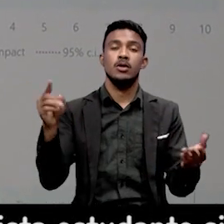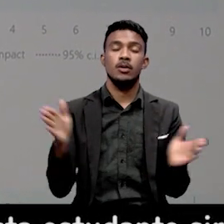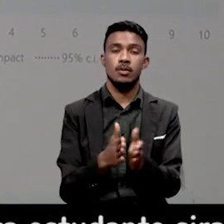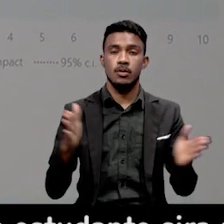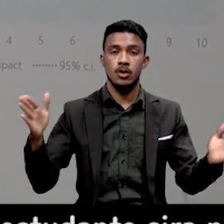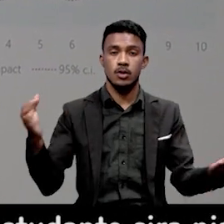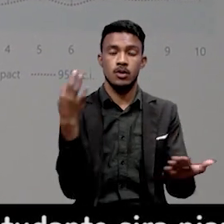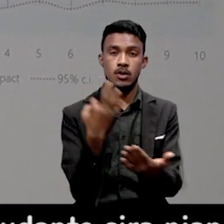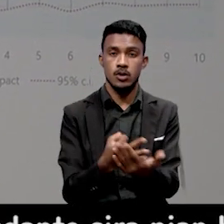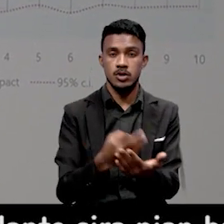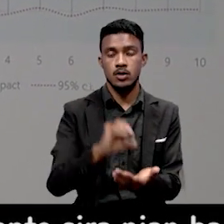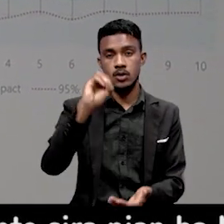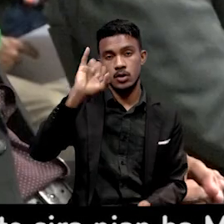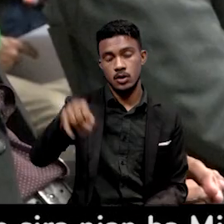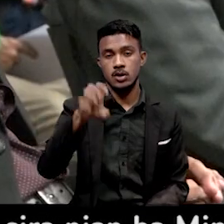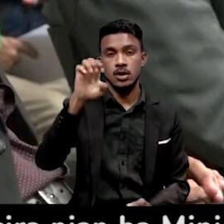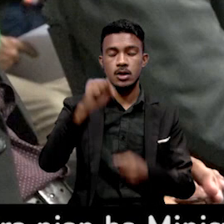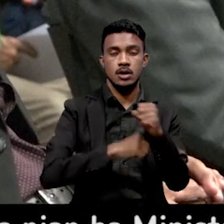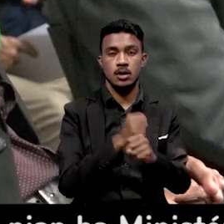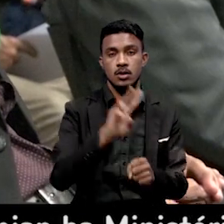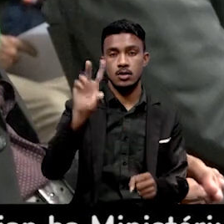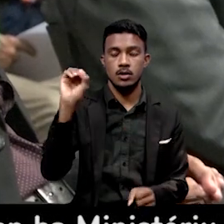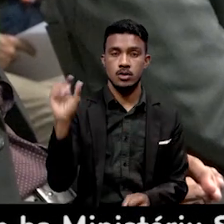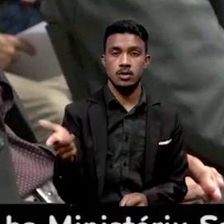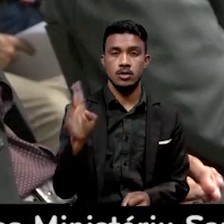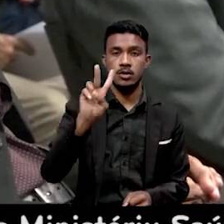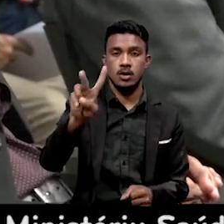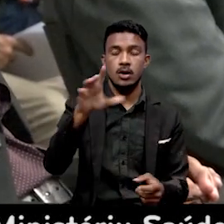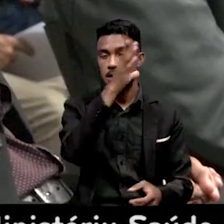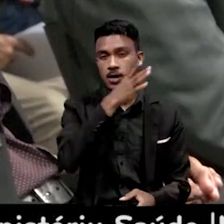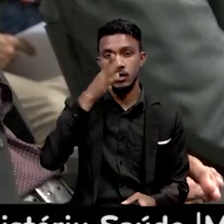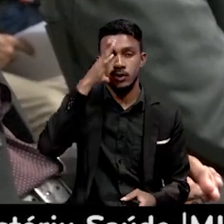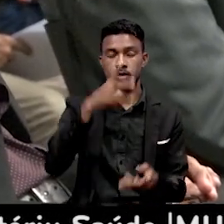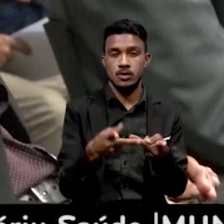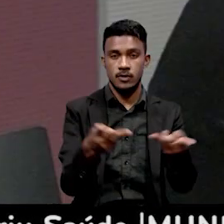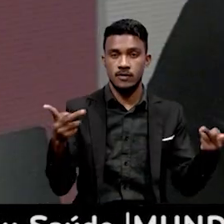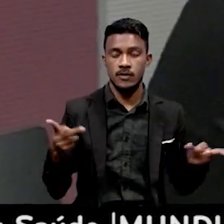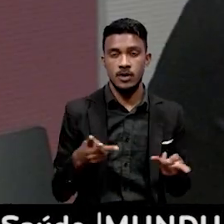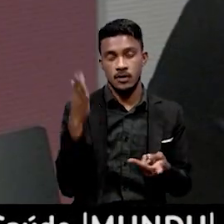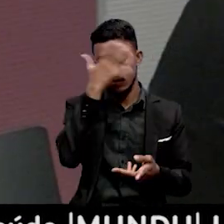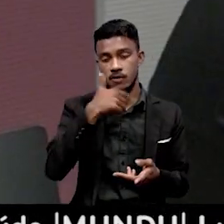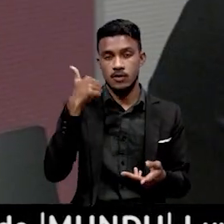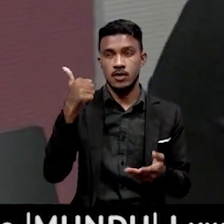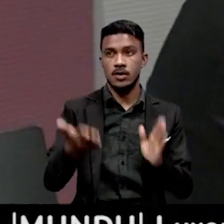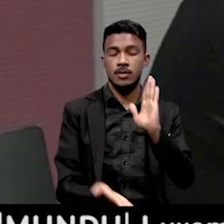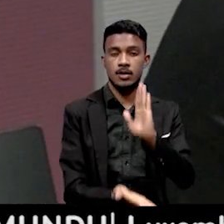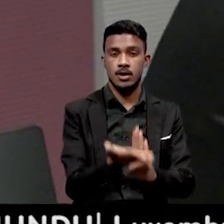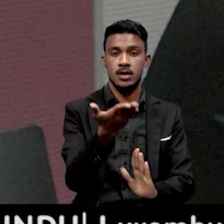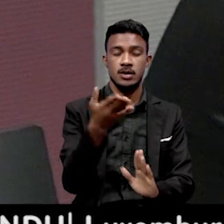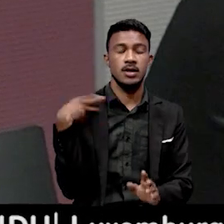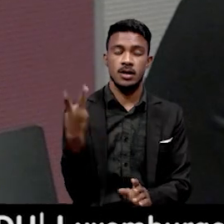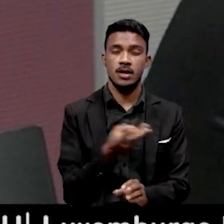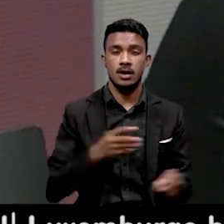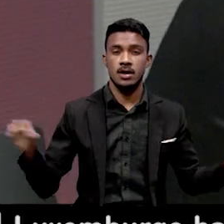rua nulu resin rua ba setor produtivo hanesan agricultura na turismo. Despesas ni beas ni tambah ita lah